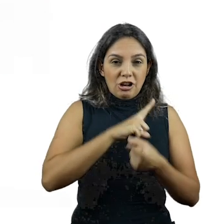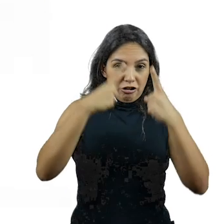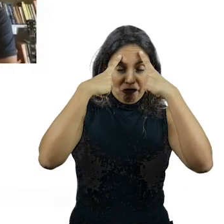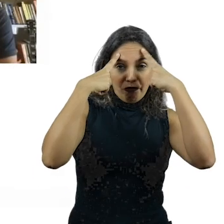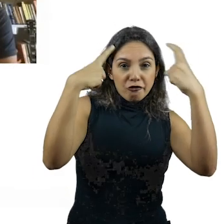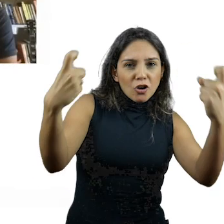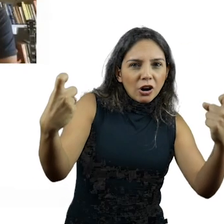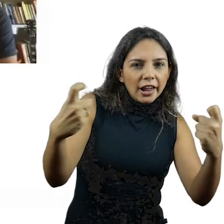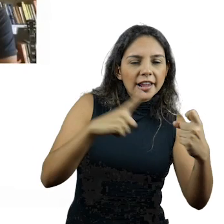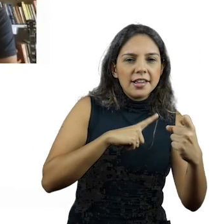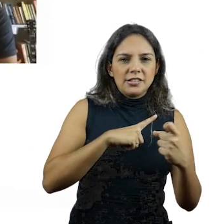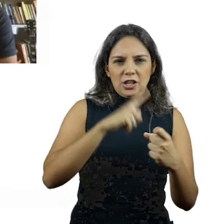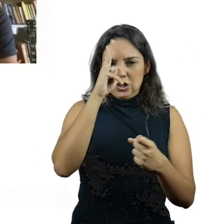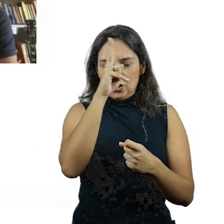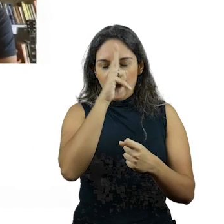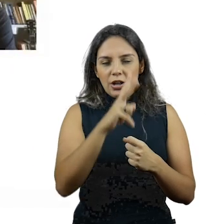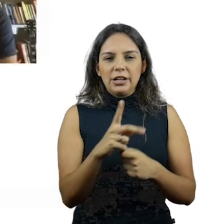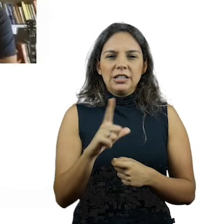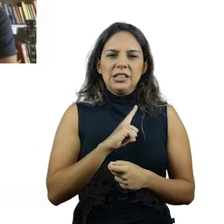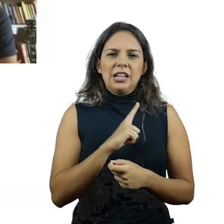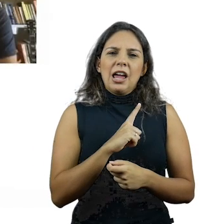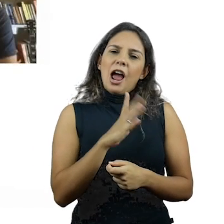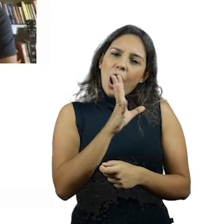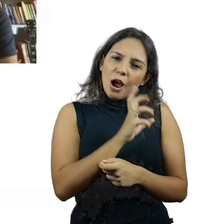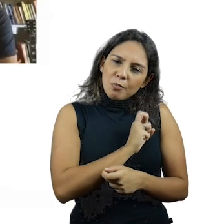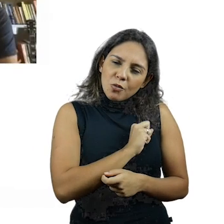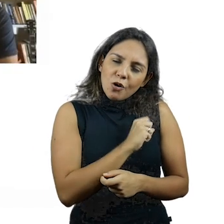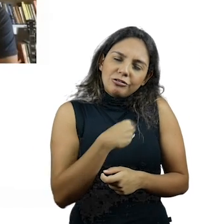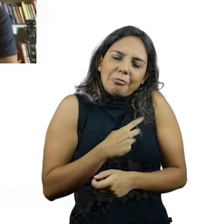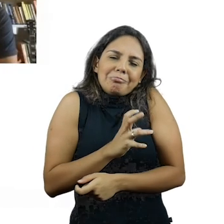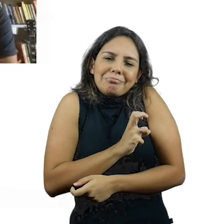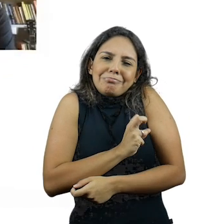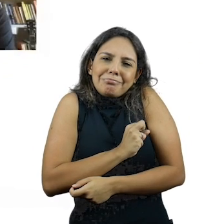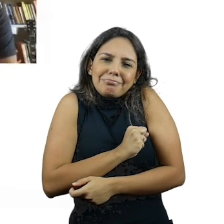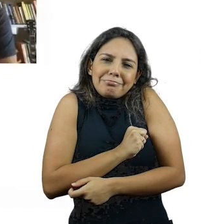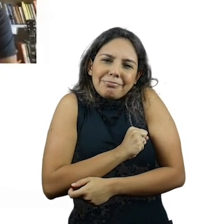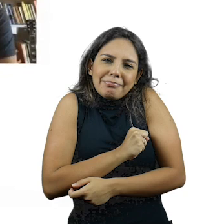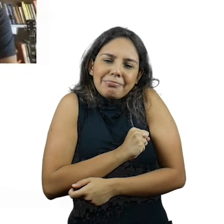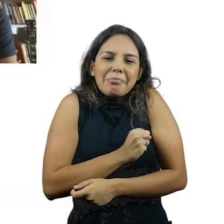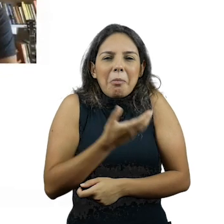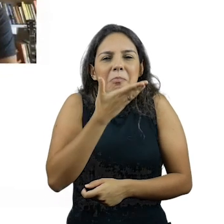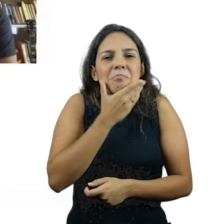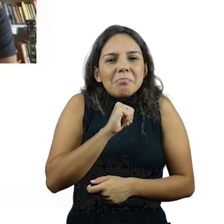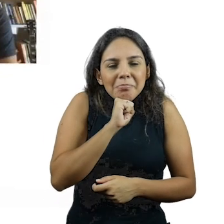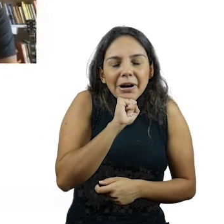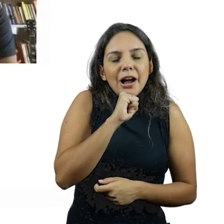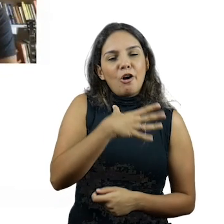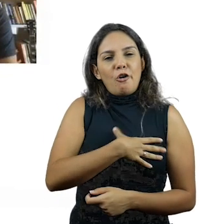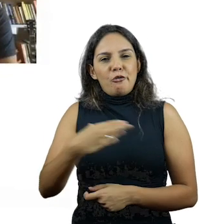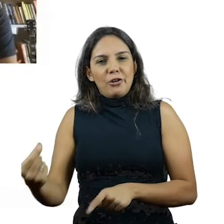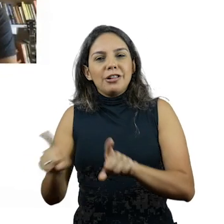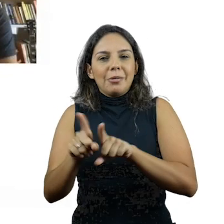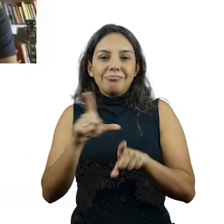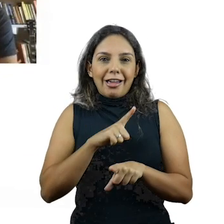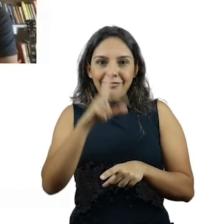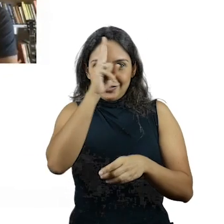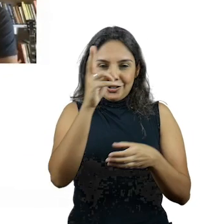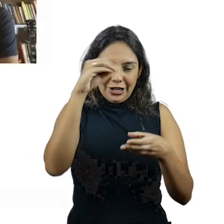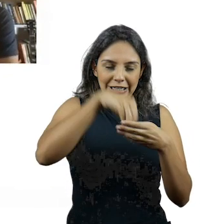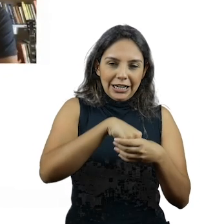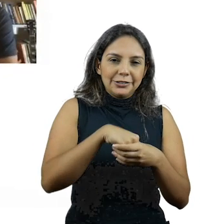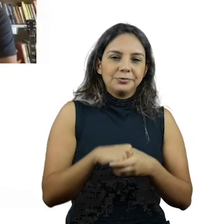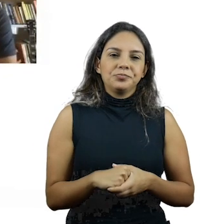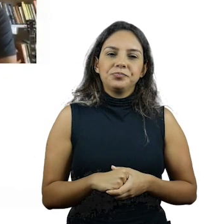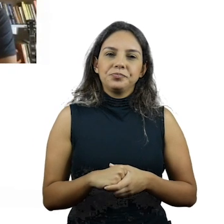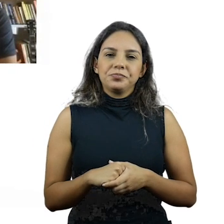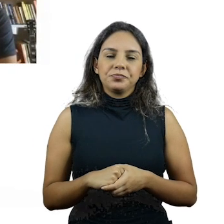tem ternura, tem a paixão, tem esse amor desesperado de um pai por um filho. E eu acho que, de certa maneira, também essa